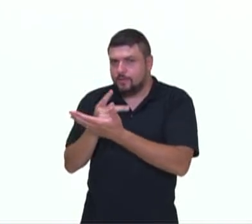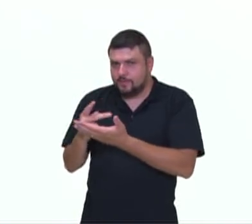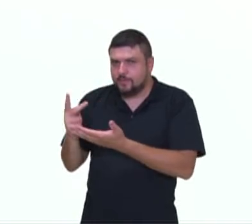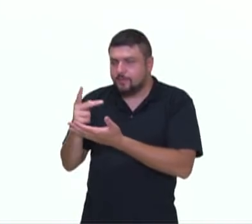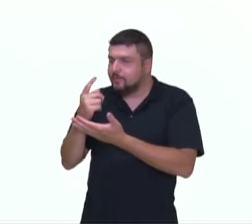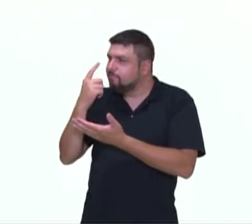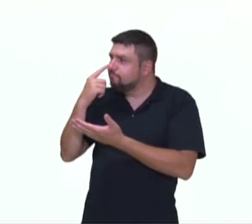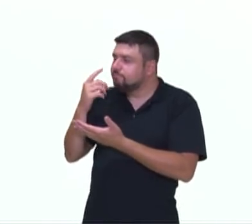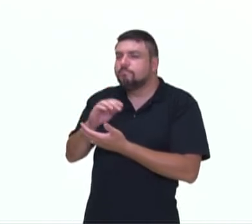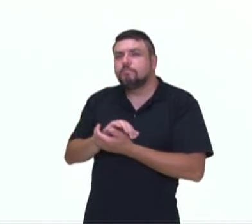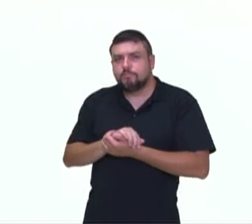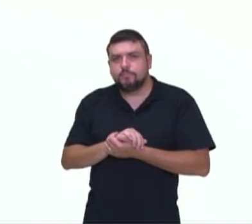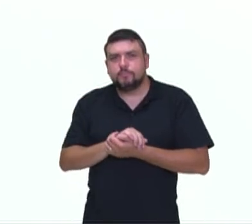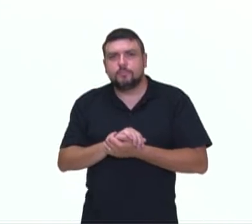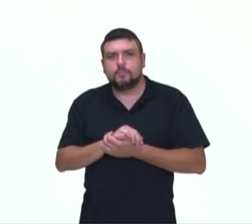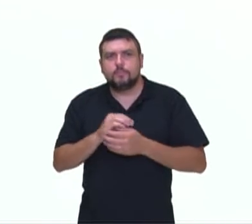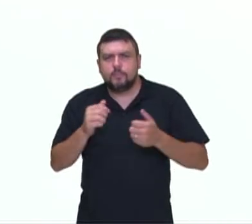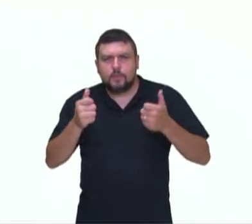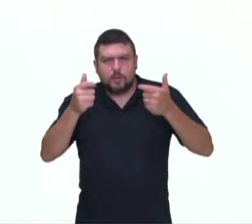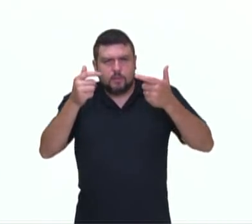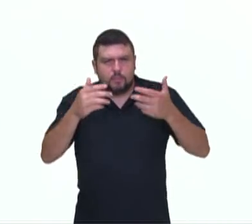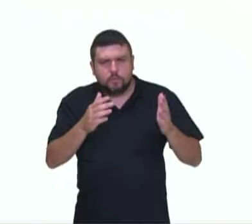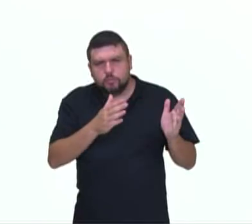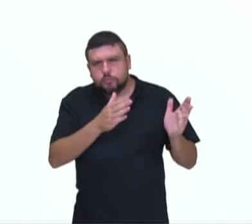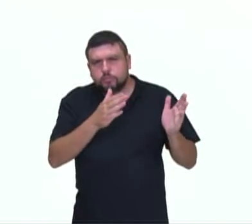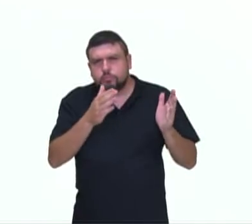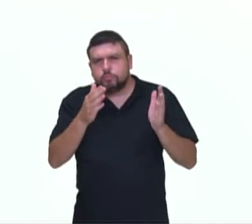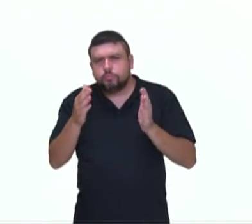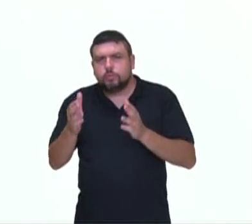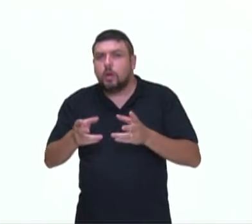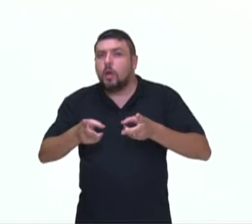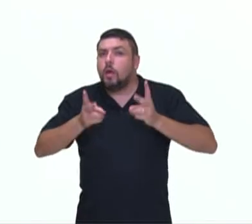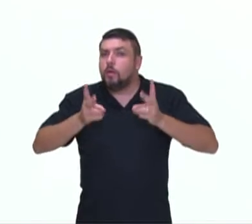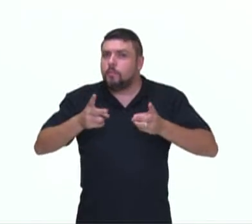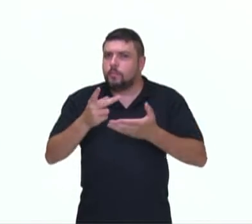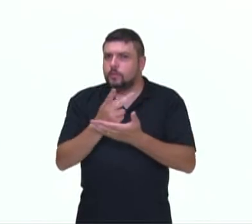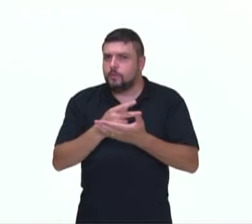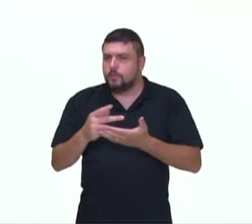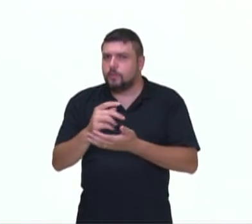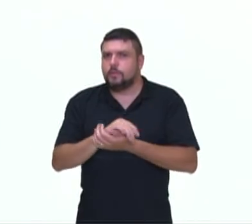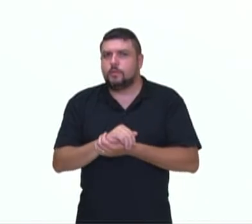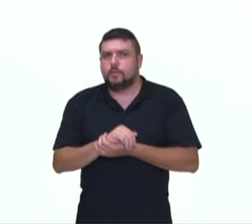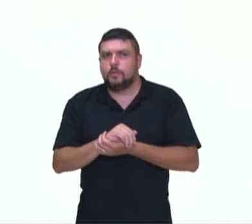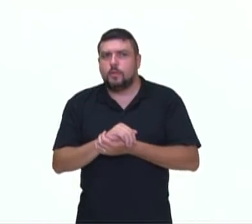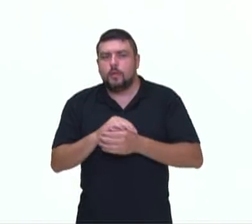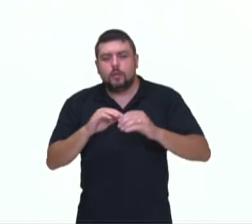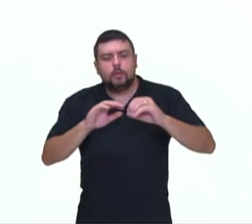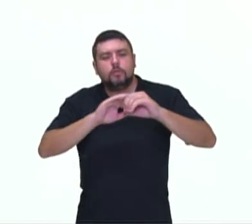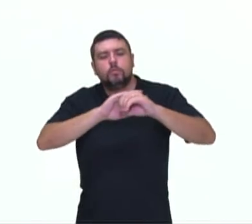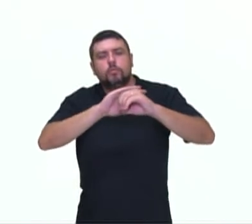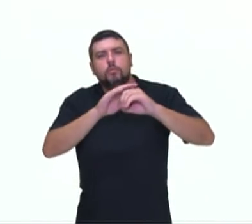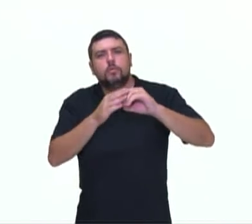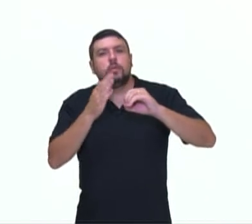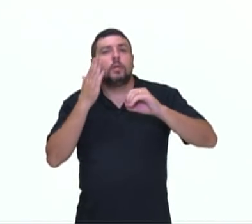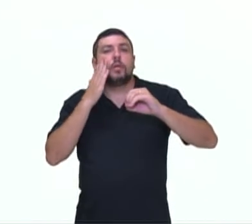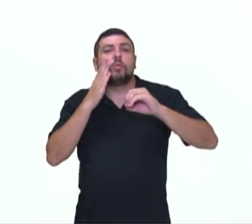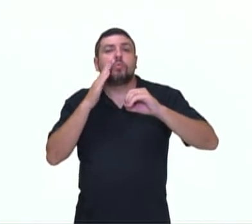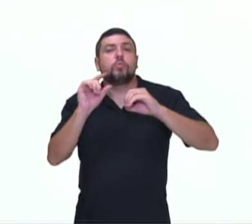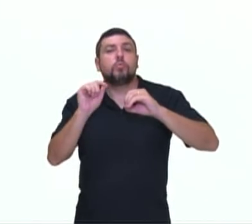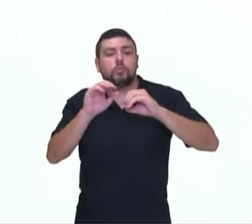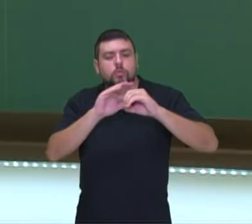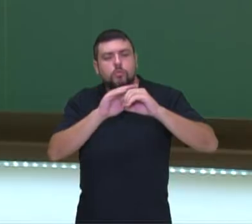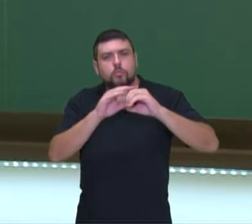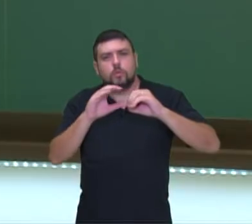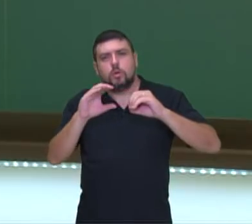longo das explicações das três camadas, eu fui usando o mesmo desenho. A linha azul representa o quê? A